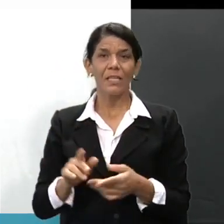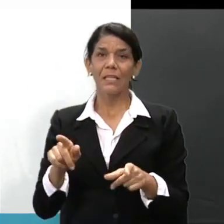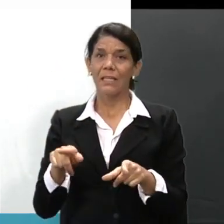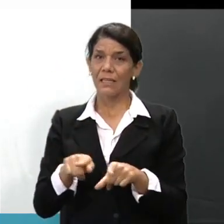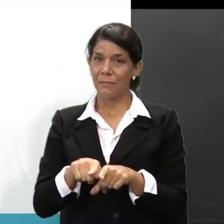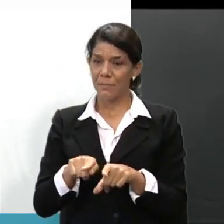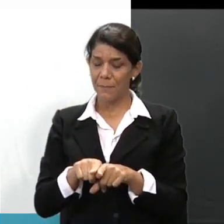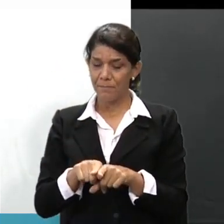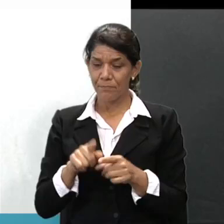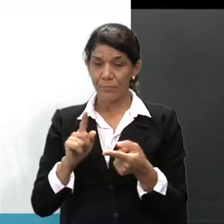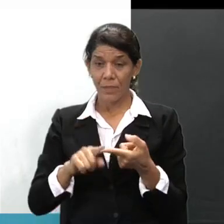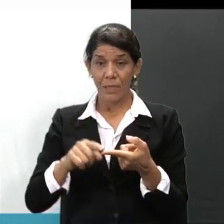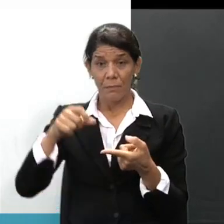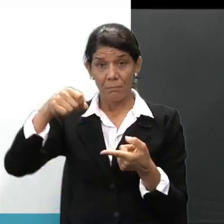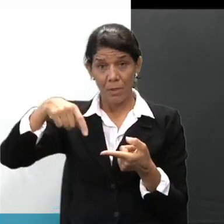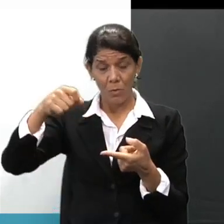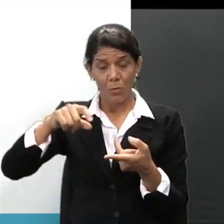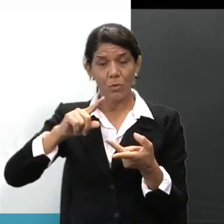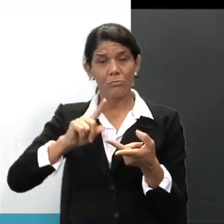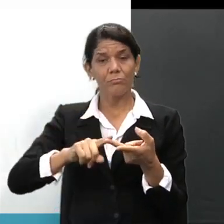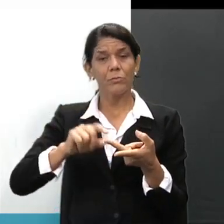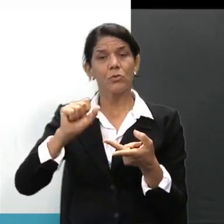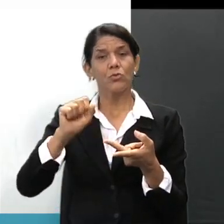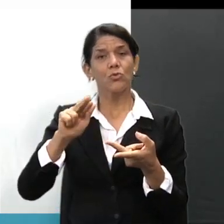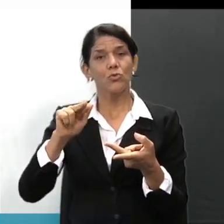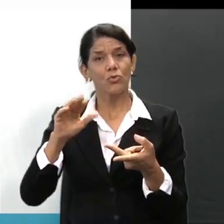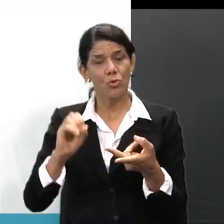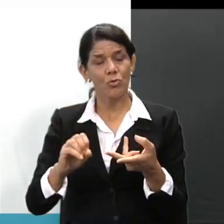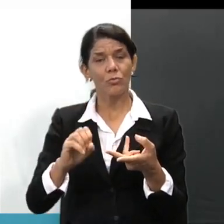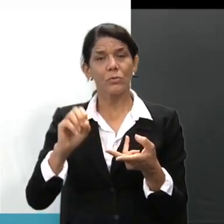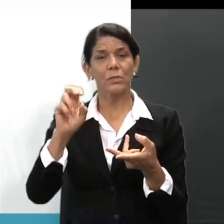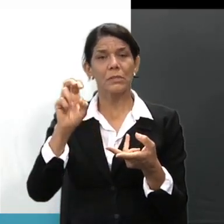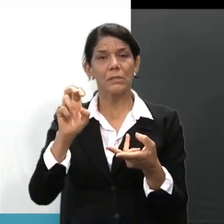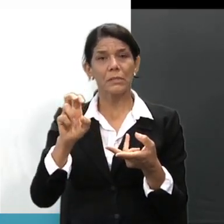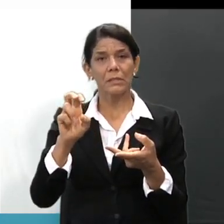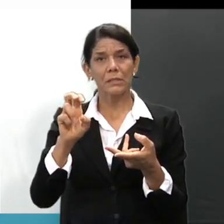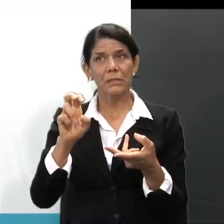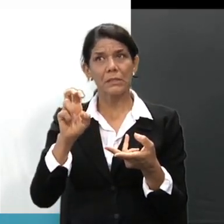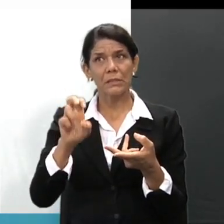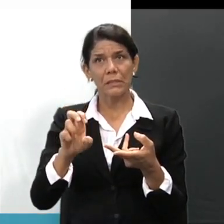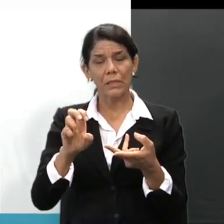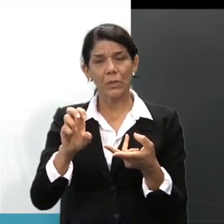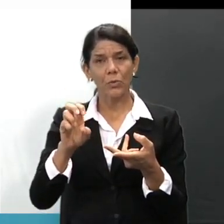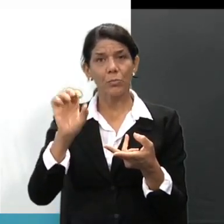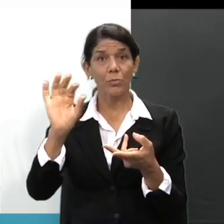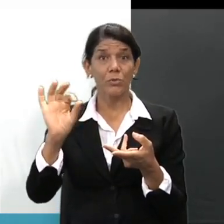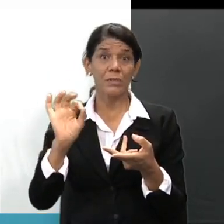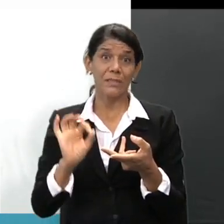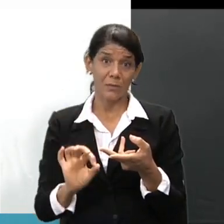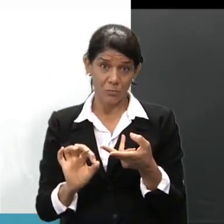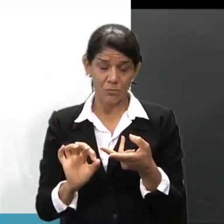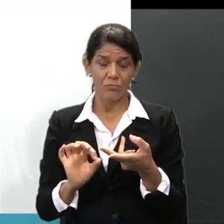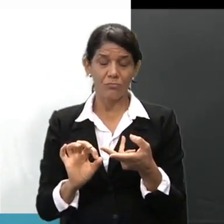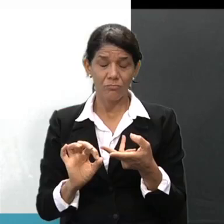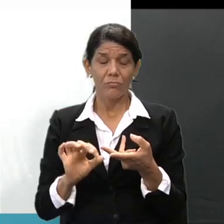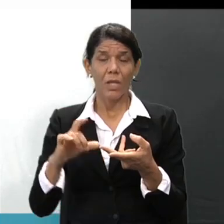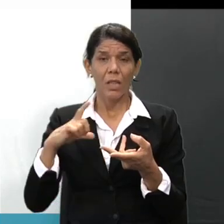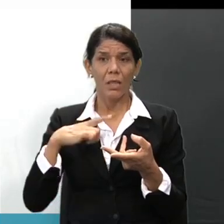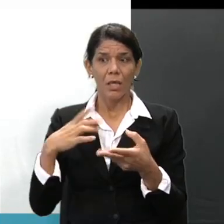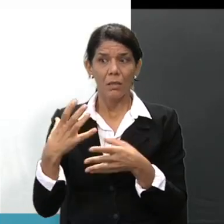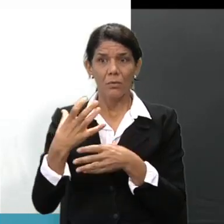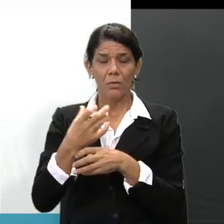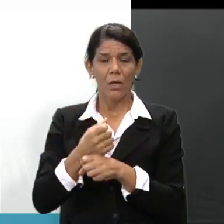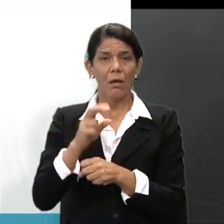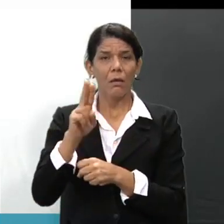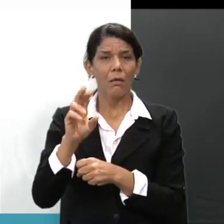de microgotas, um soro fisiológico de uma concentração de 5%, tendo uma